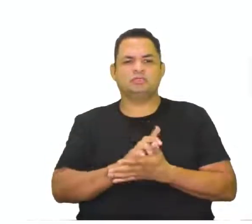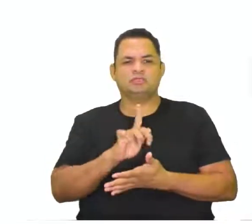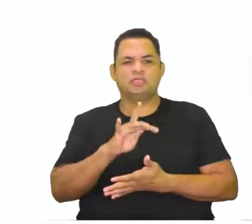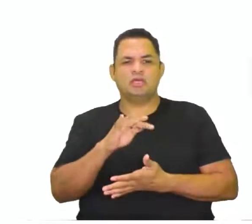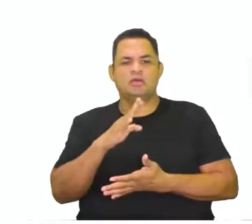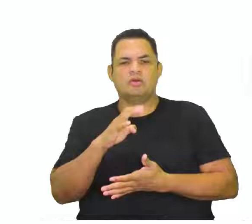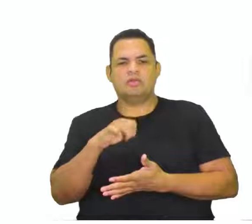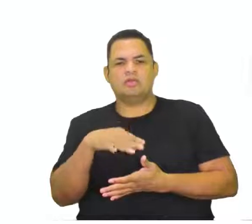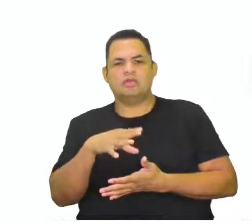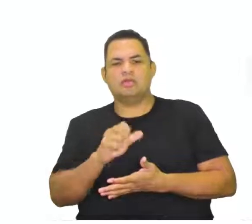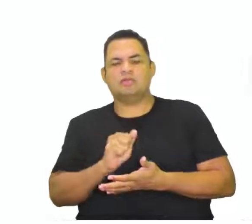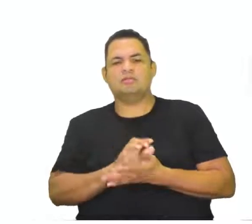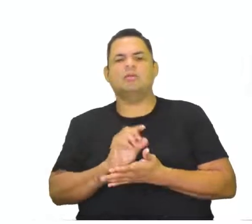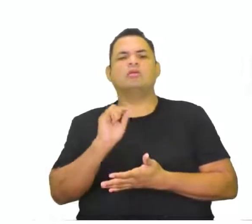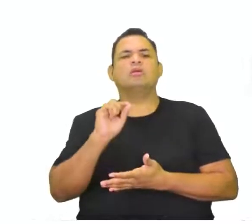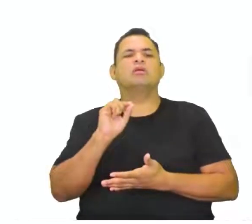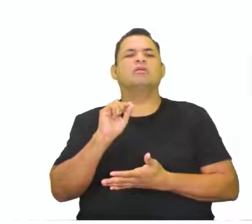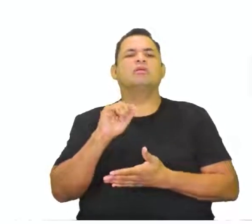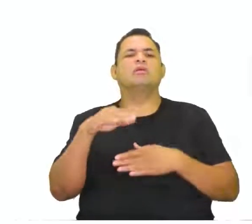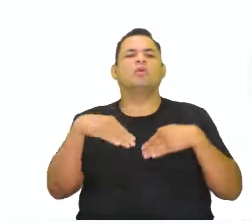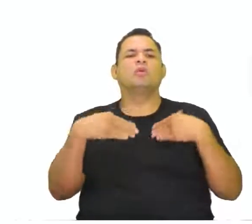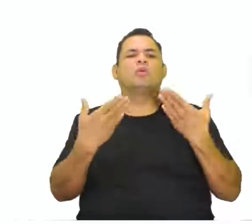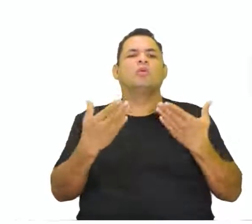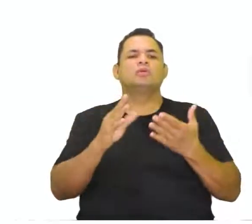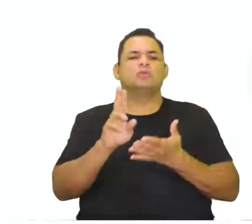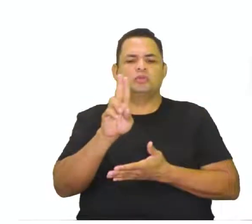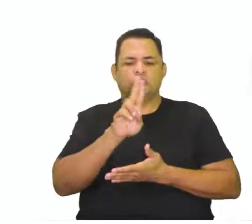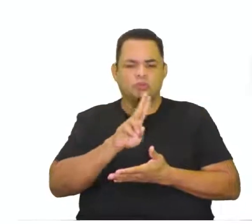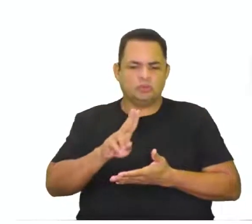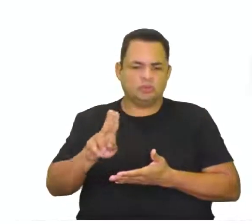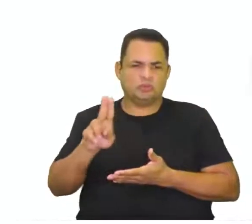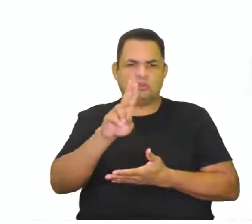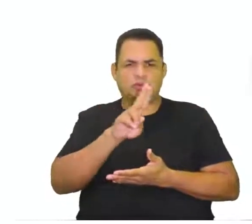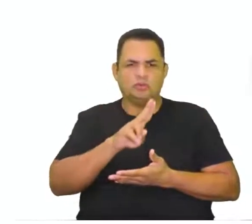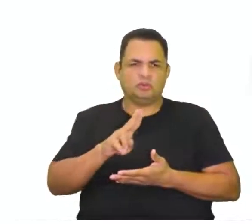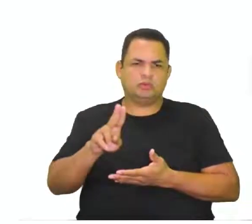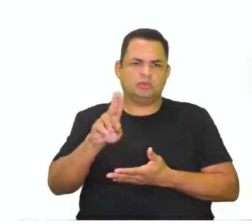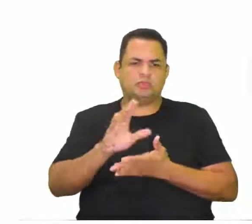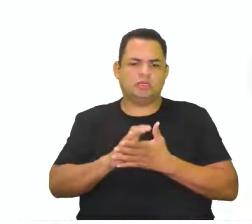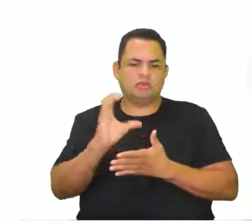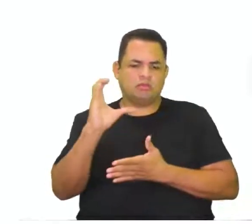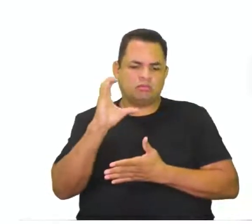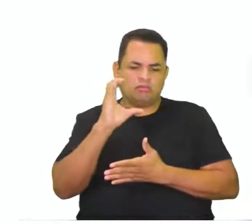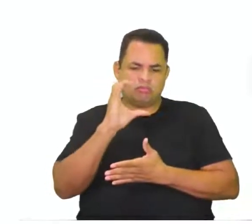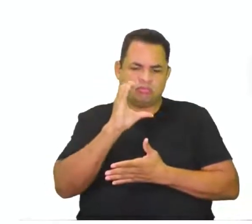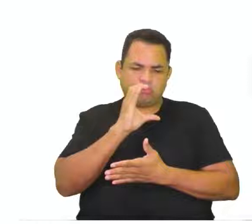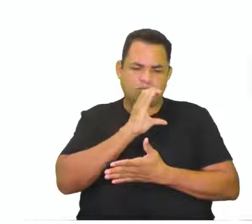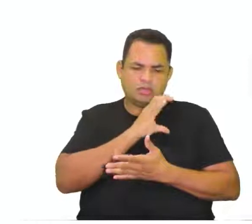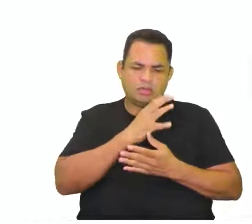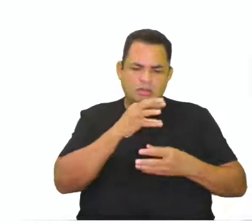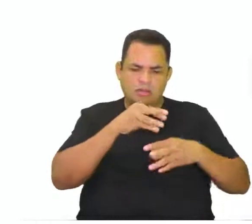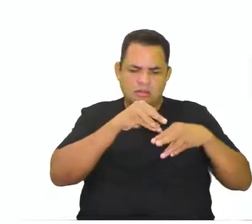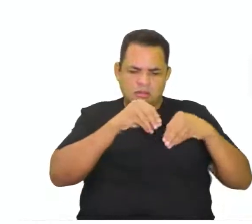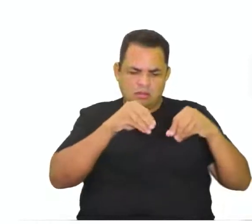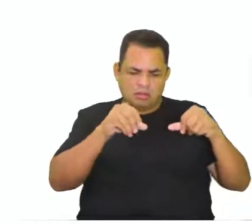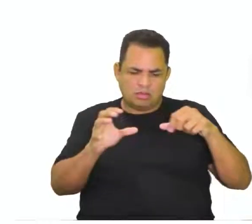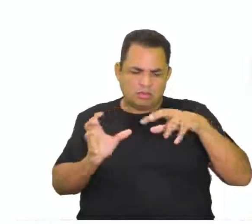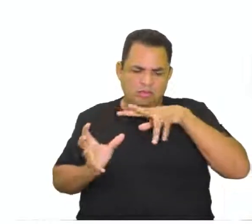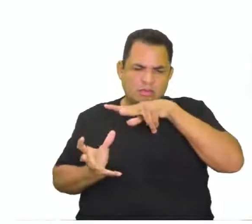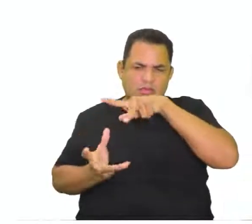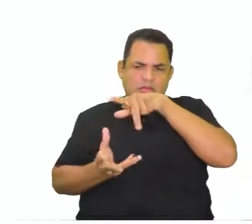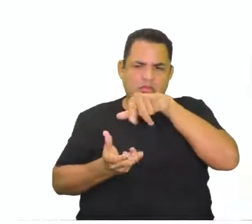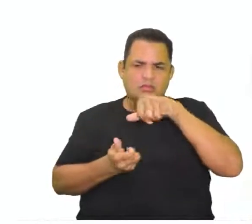geotérmicas. O que são as geotérmicas? Quando a gente usa do calor da terra. Nós temos alguns pontos da